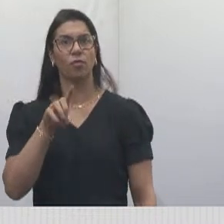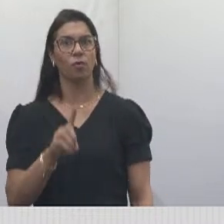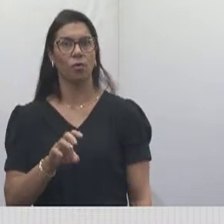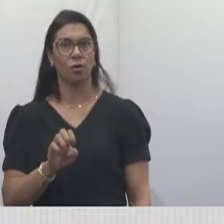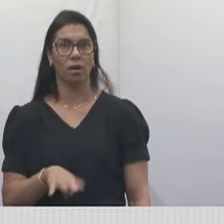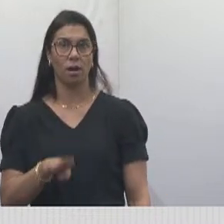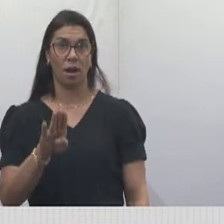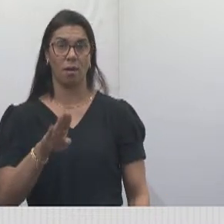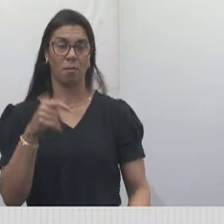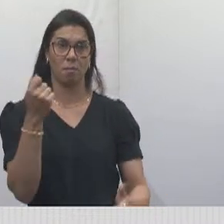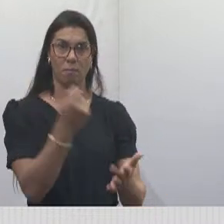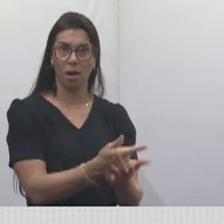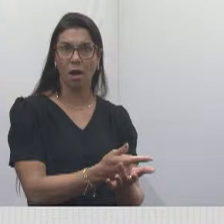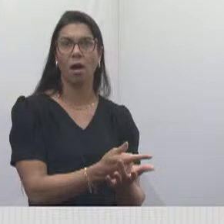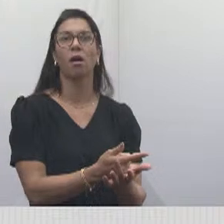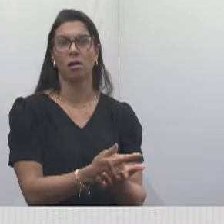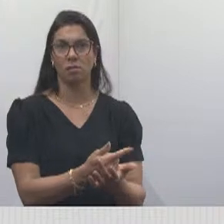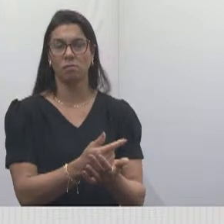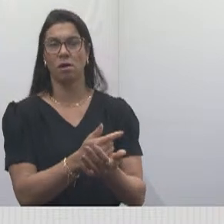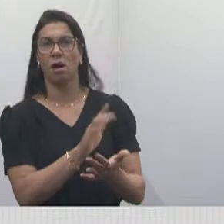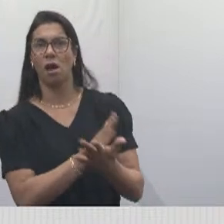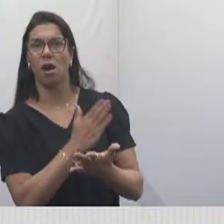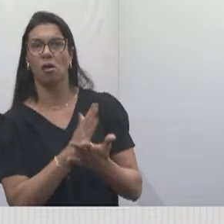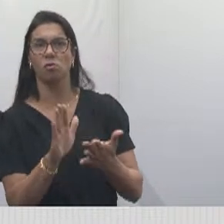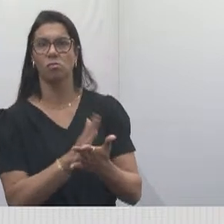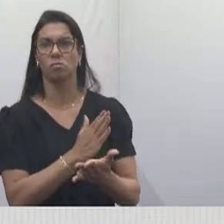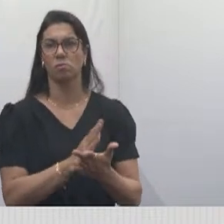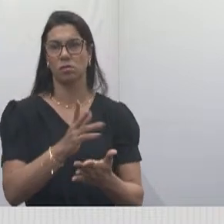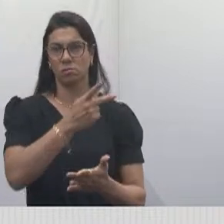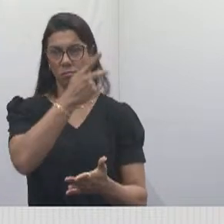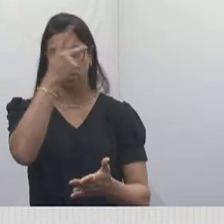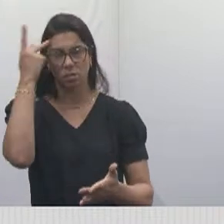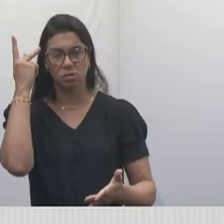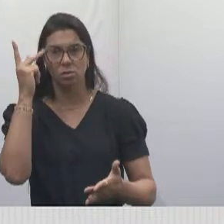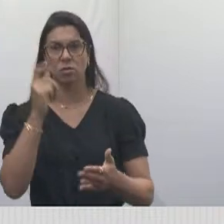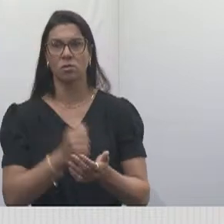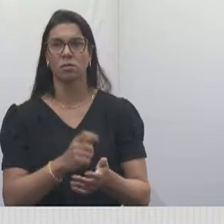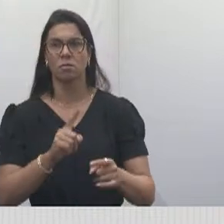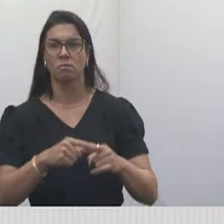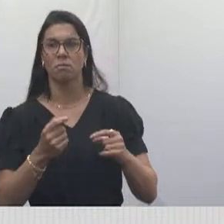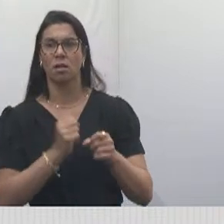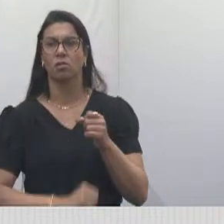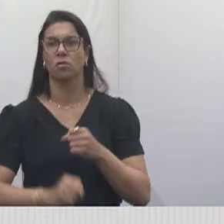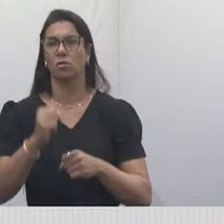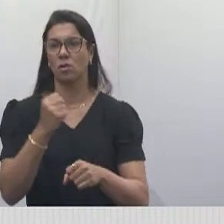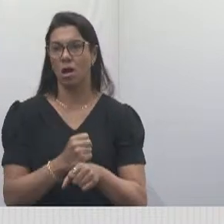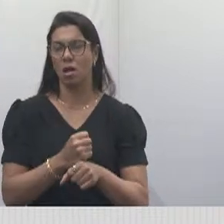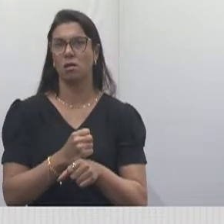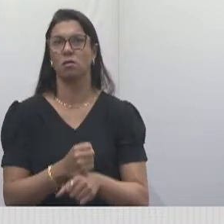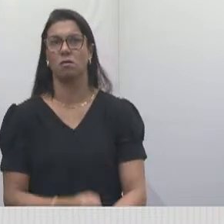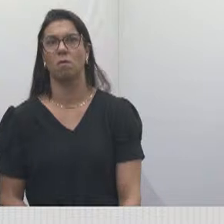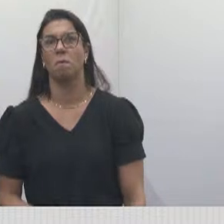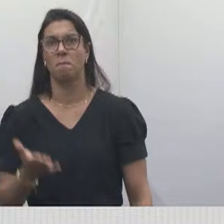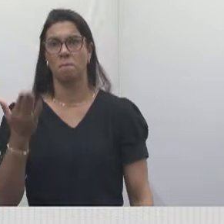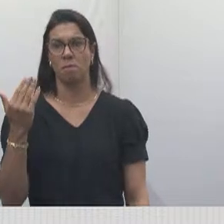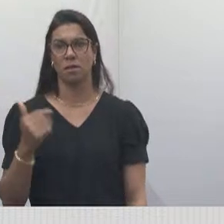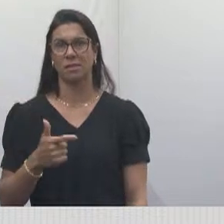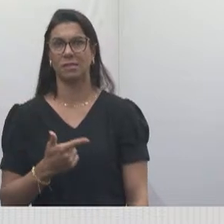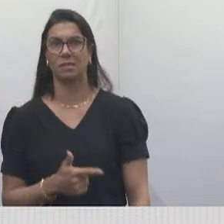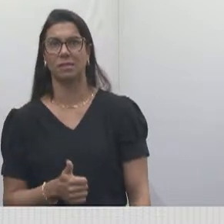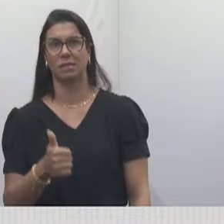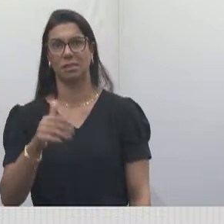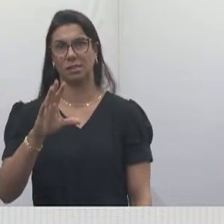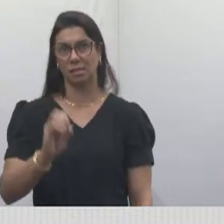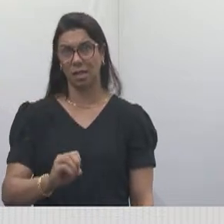por ano, nós estamos precisando complementar hoje, o ano passado, nós precisamos complementar 10 milhões com recursos